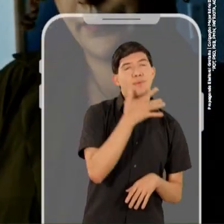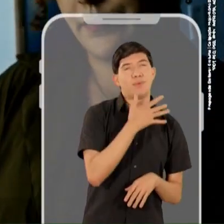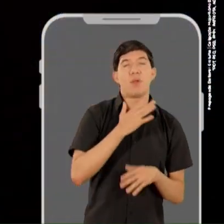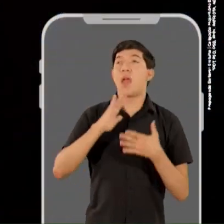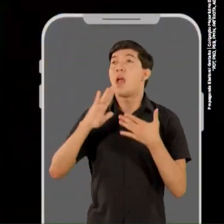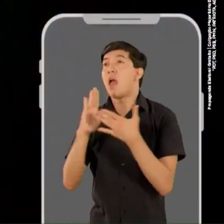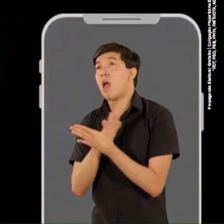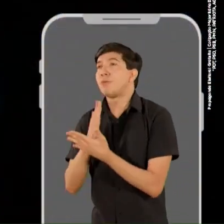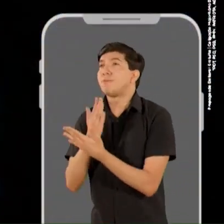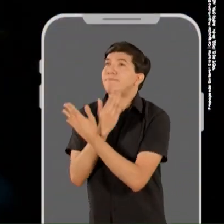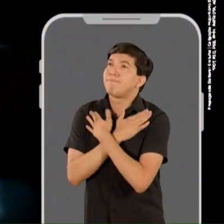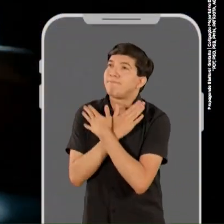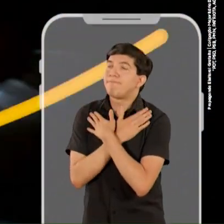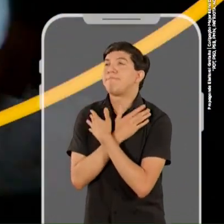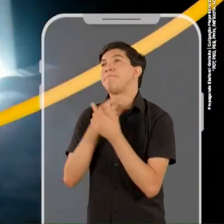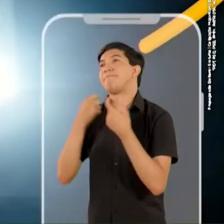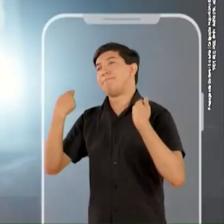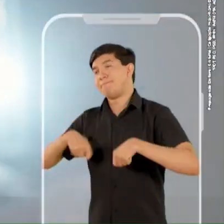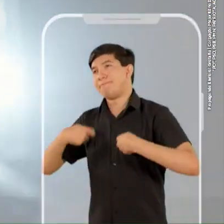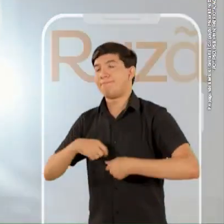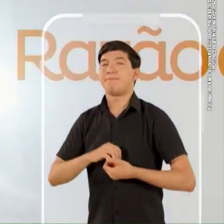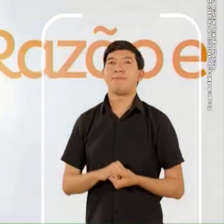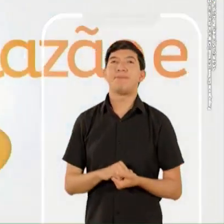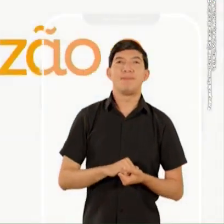sem trabalho sabe a falta que faz.